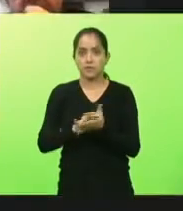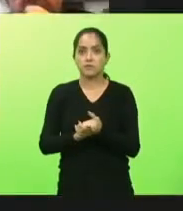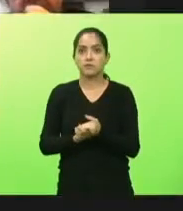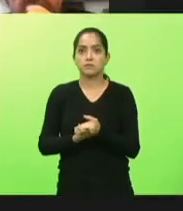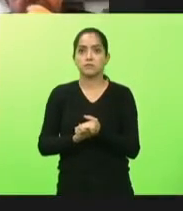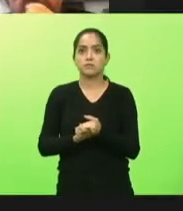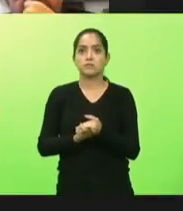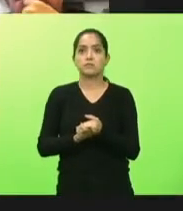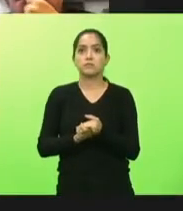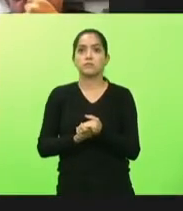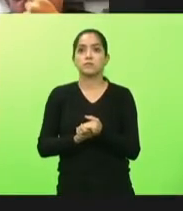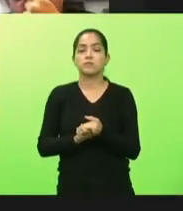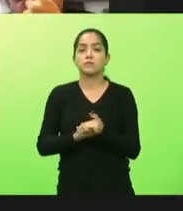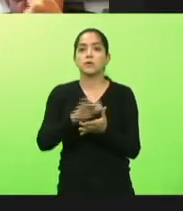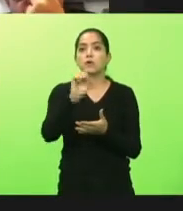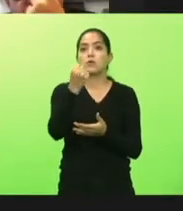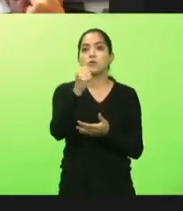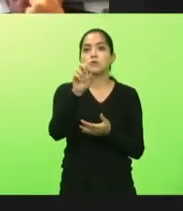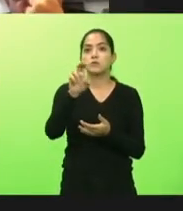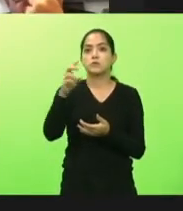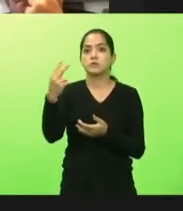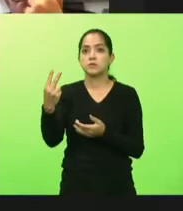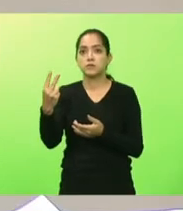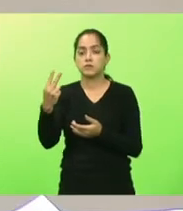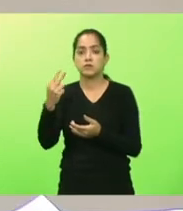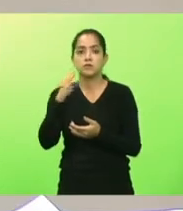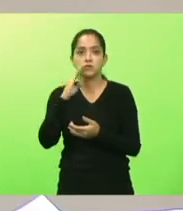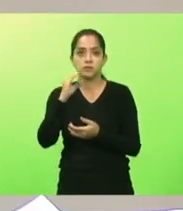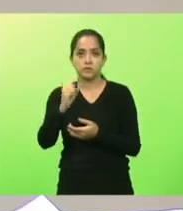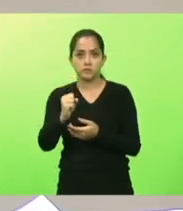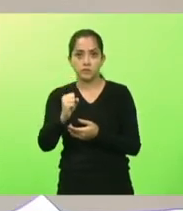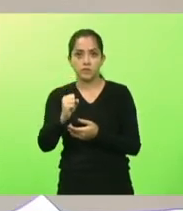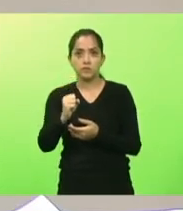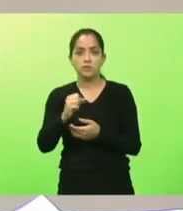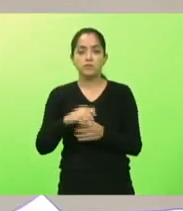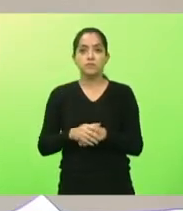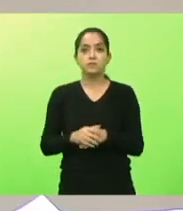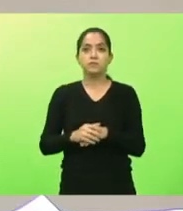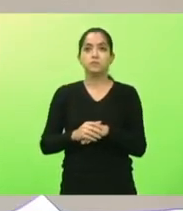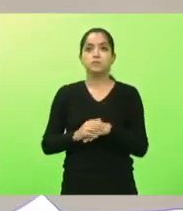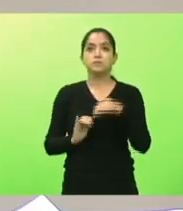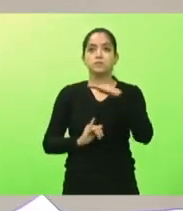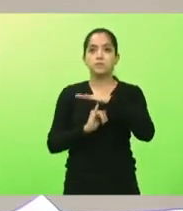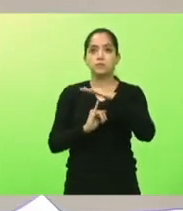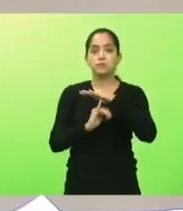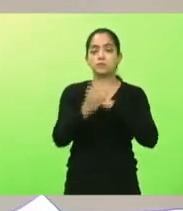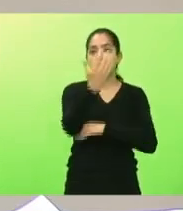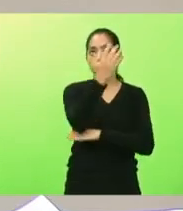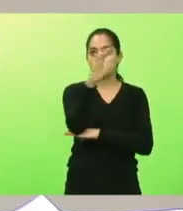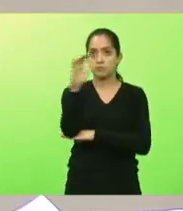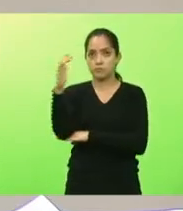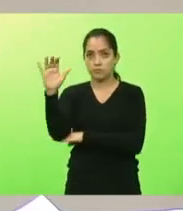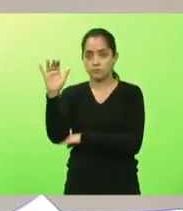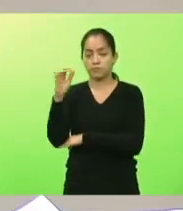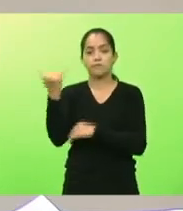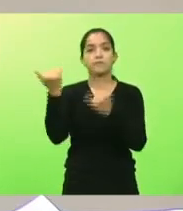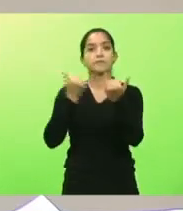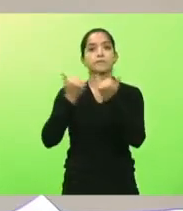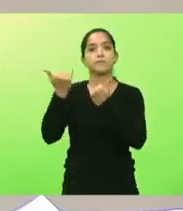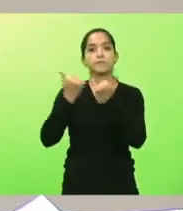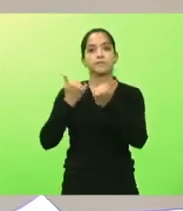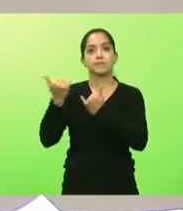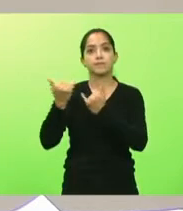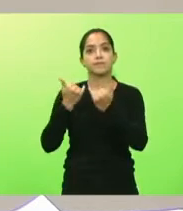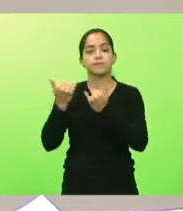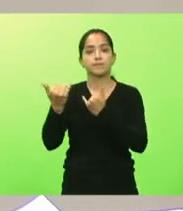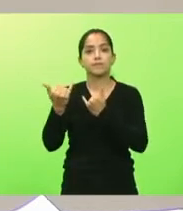unanimidade. Requerimento 852, autoria deputado Bruno Souza, solicitando ao Instituto do Meio Ambiente de Santa Catarina informações acerca da prestação de